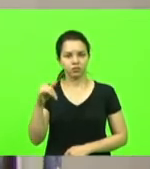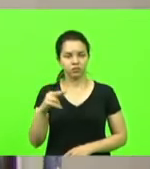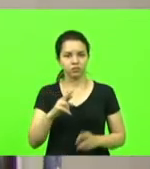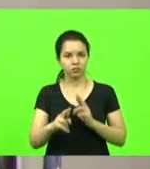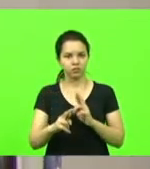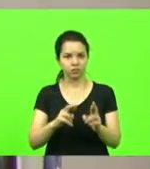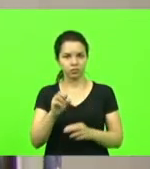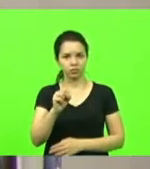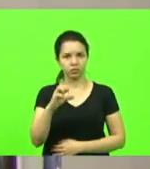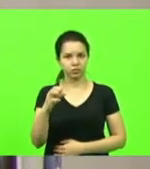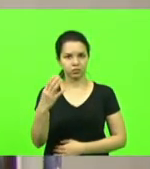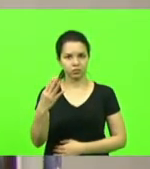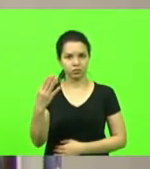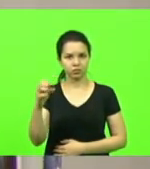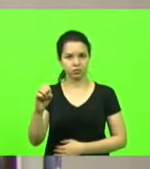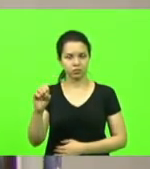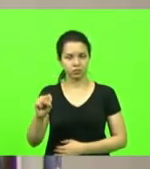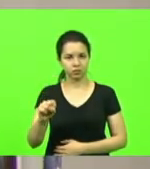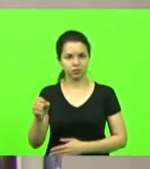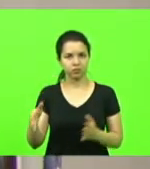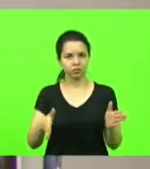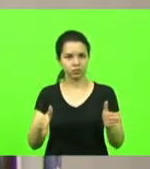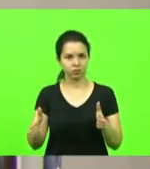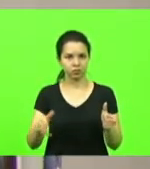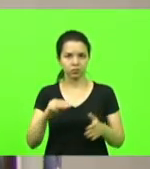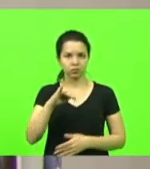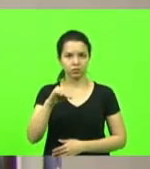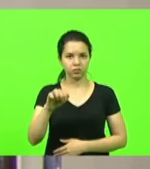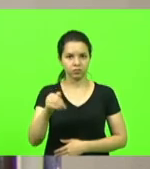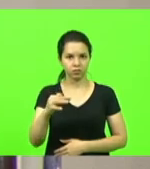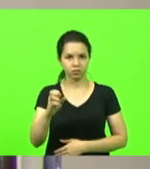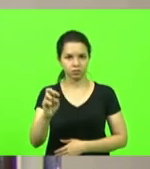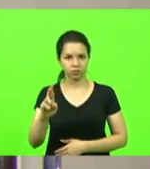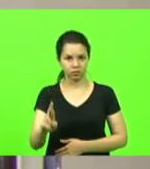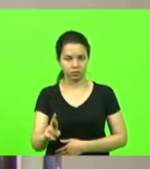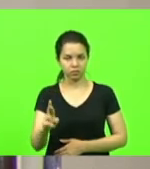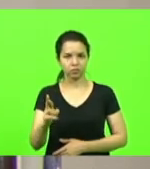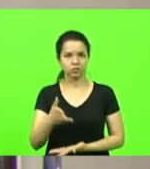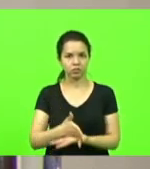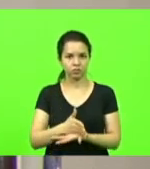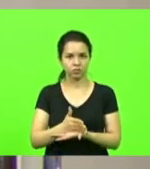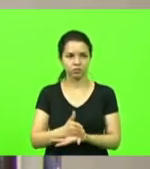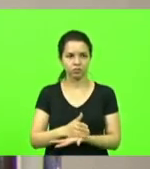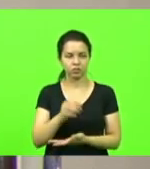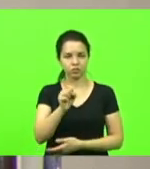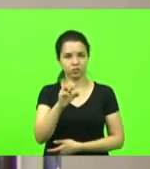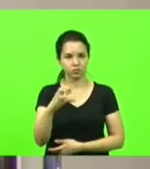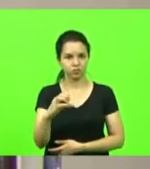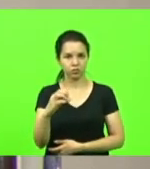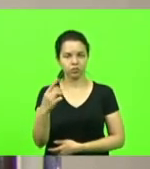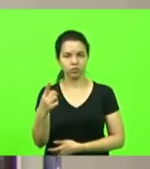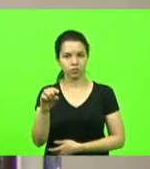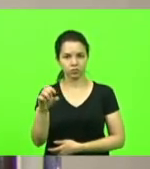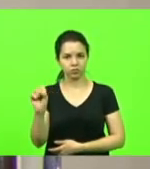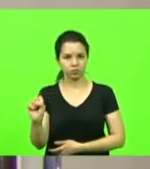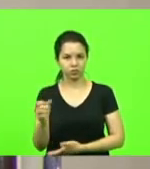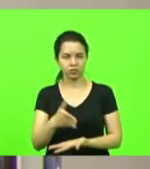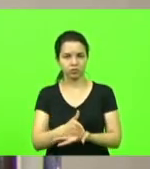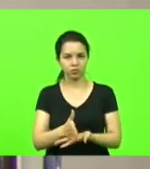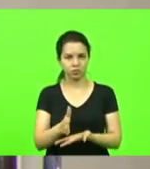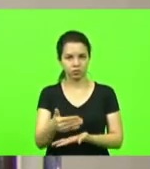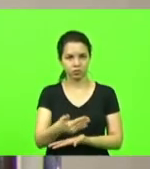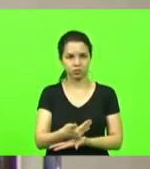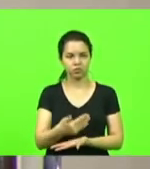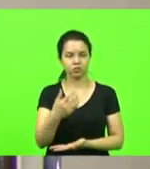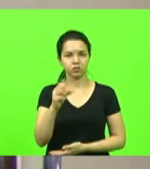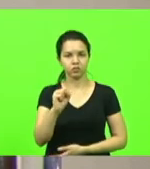no trecho compreendido entre os municípios de Major Gersino, entroncamento SC-108 e Alfredo Wagner, entroncamento